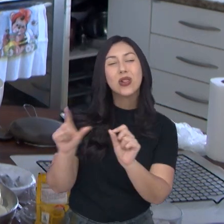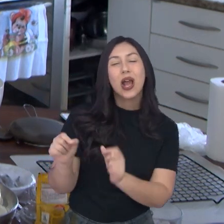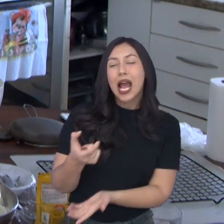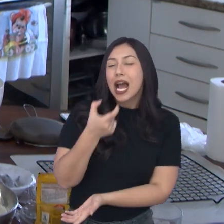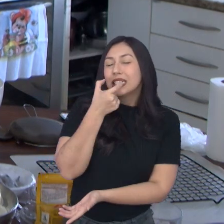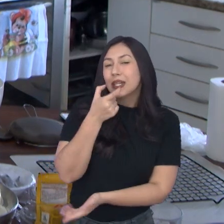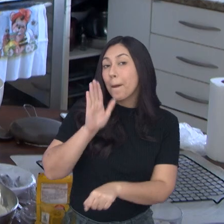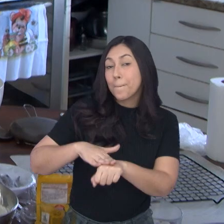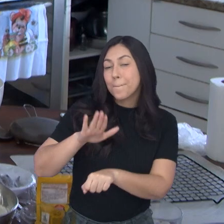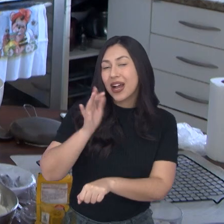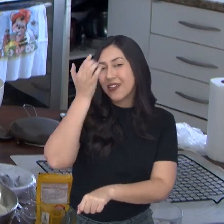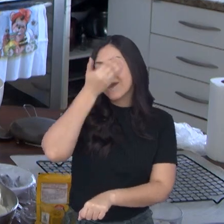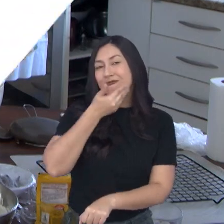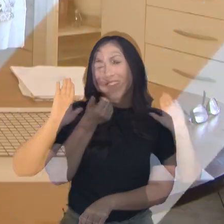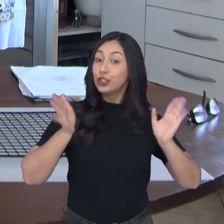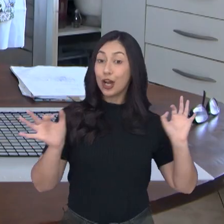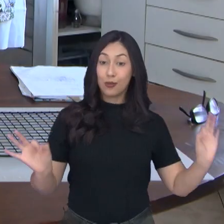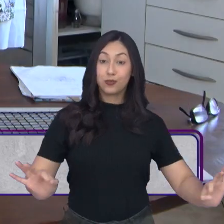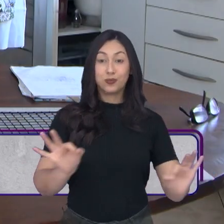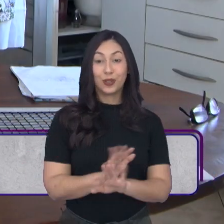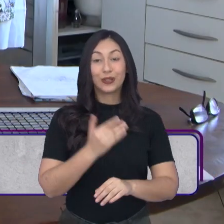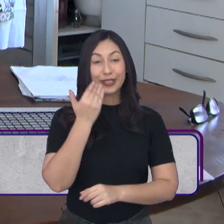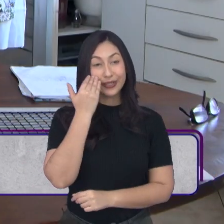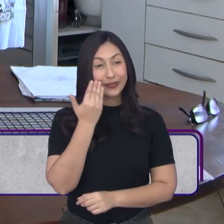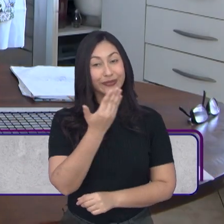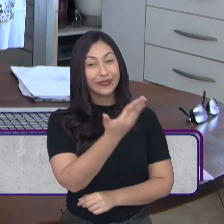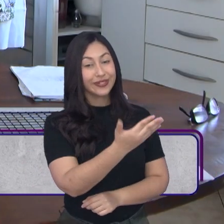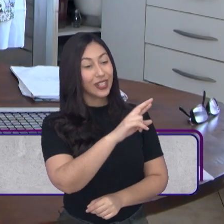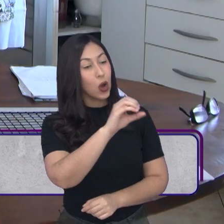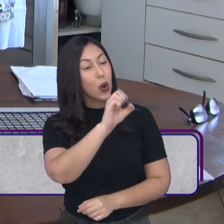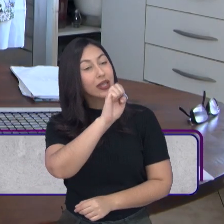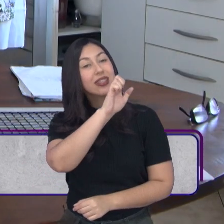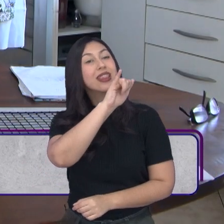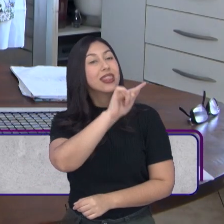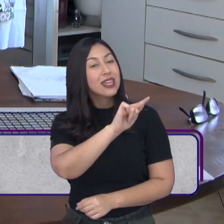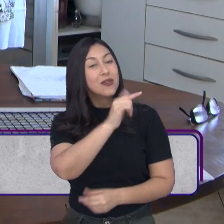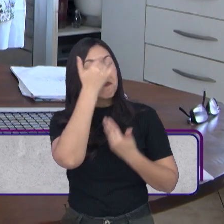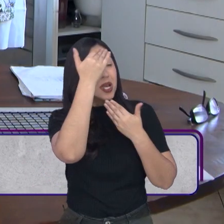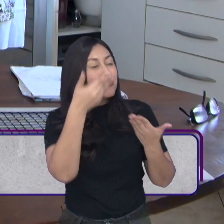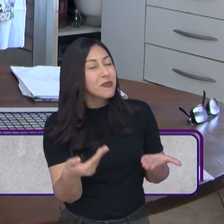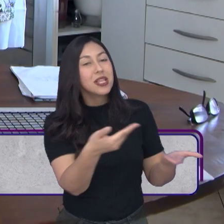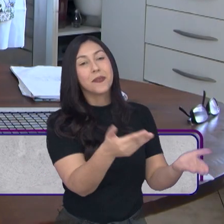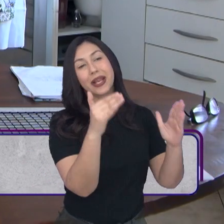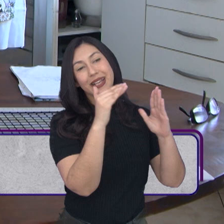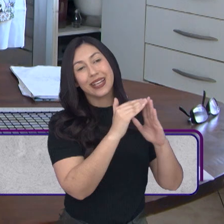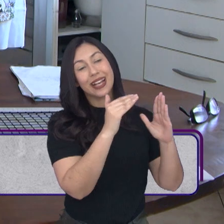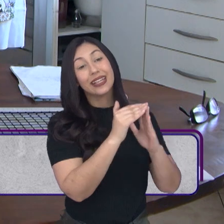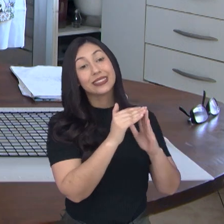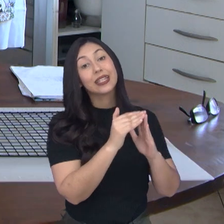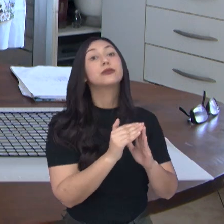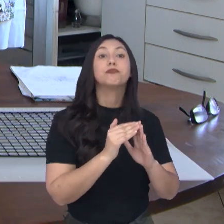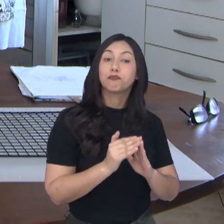mais fácil e você acompanha agora. Essa daqui é a Roseli. Roseli, obrigada, viu, por ter recebido a gente aqui na sua casa. É um